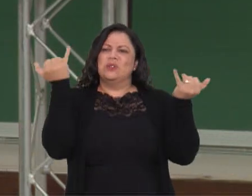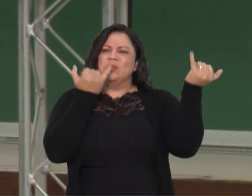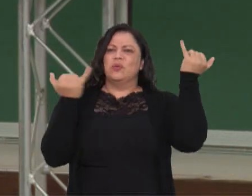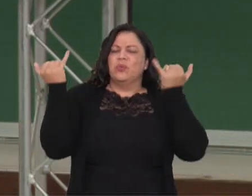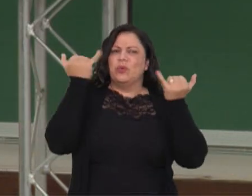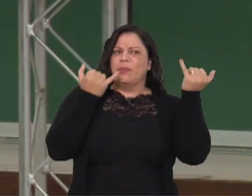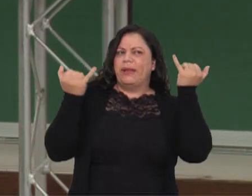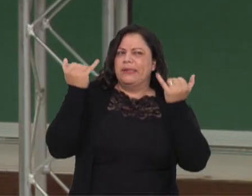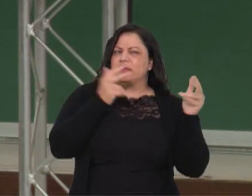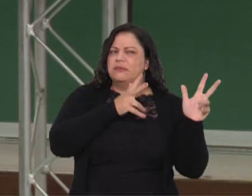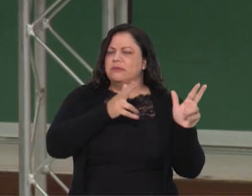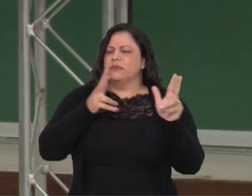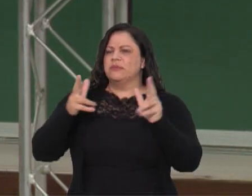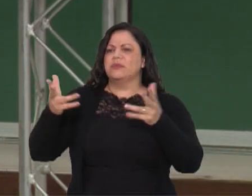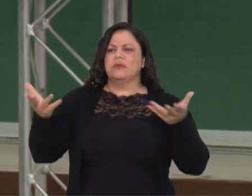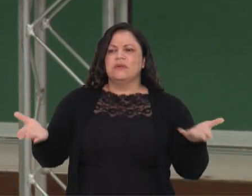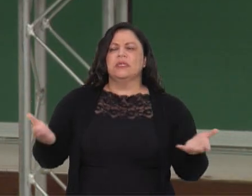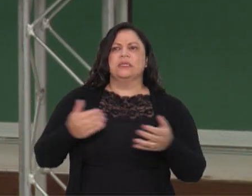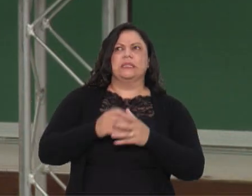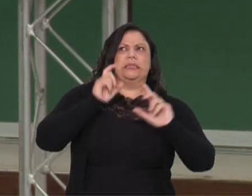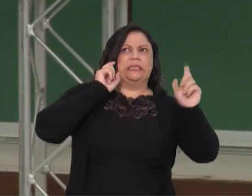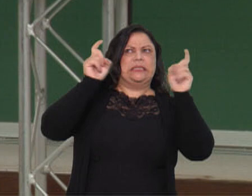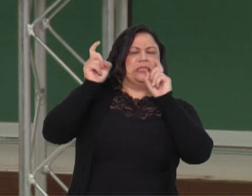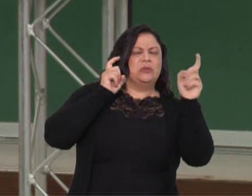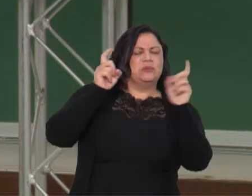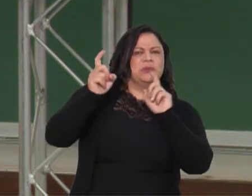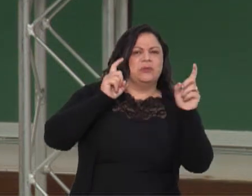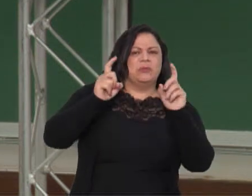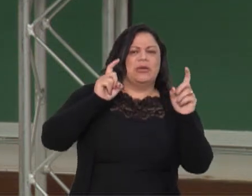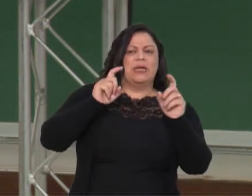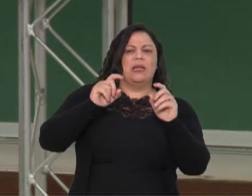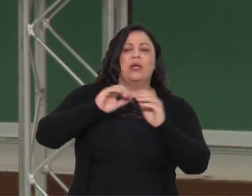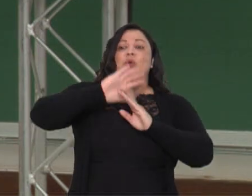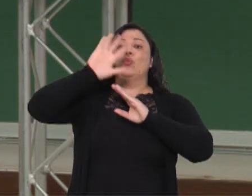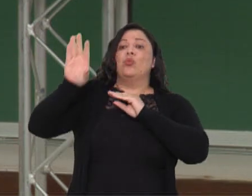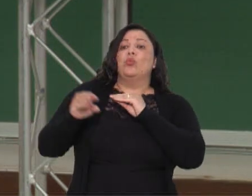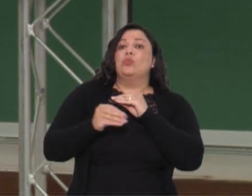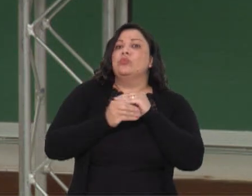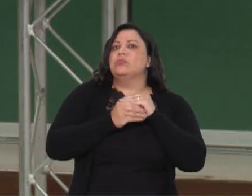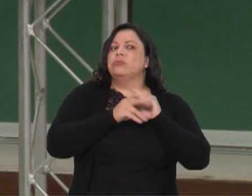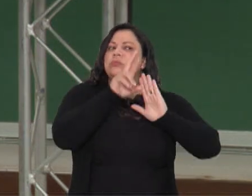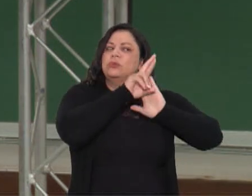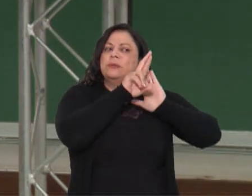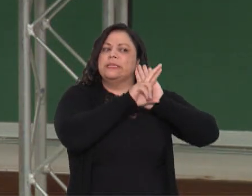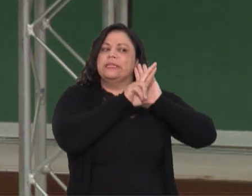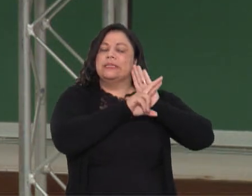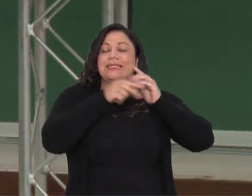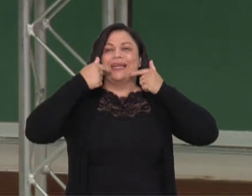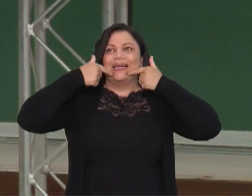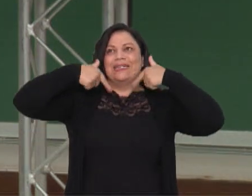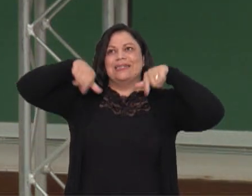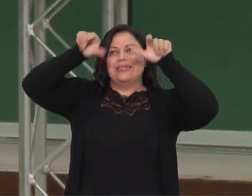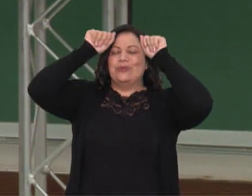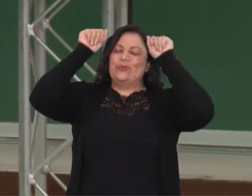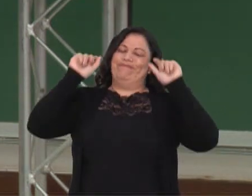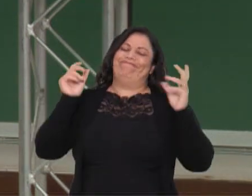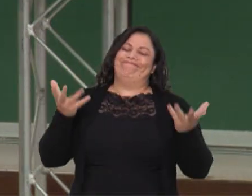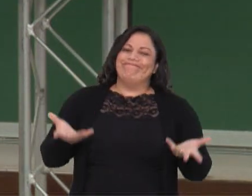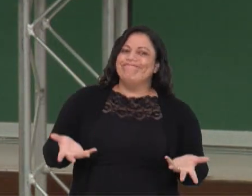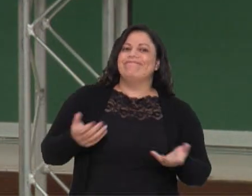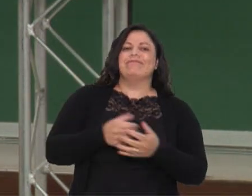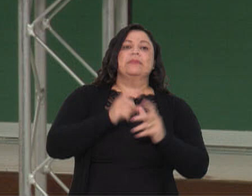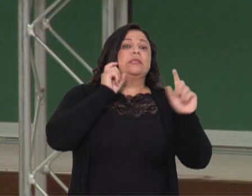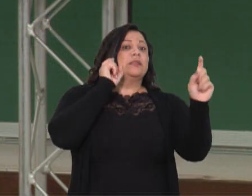nós temos que nos preocupar com todos os recursos linguísticos. E aí nós temos que